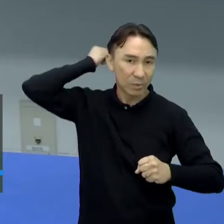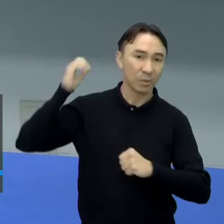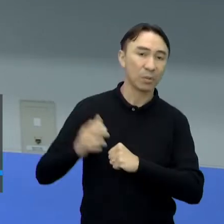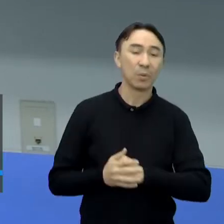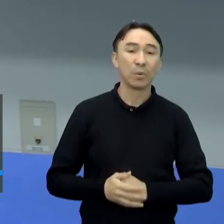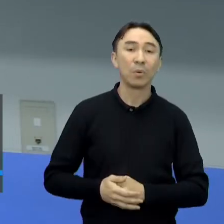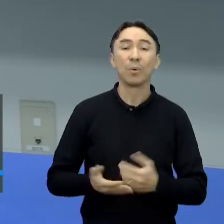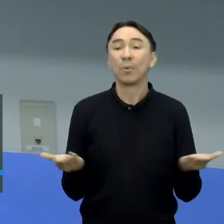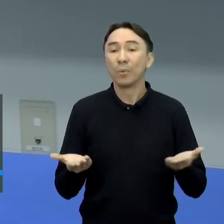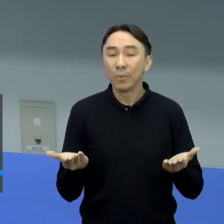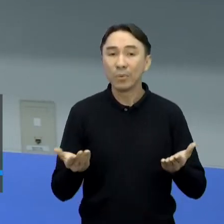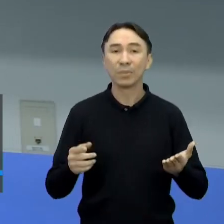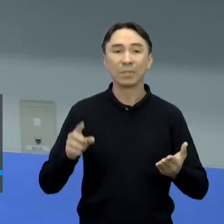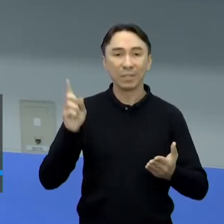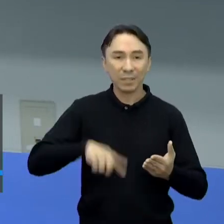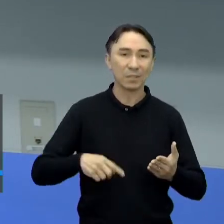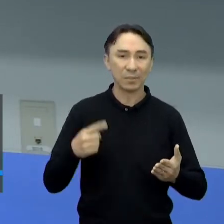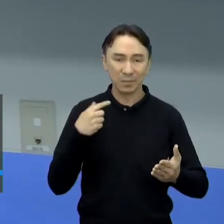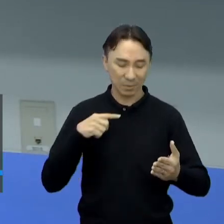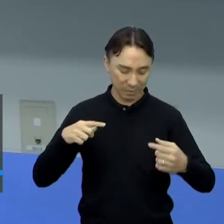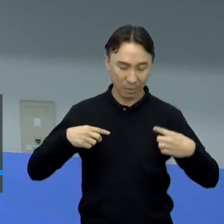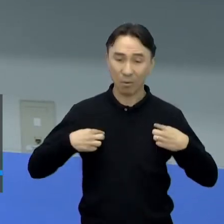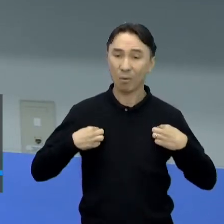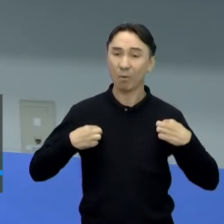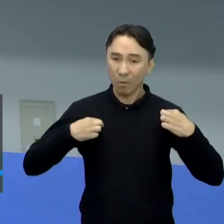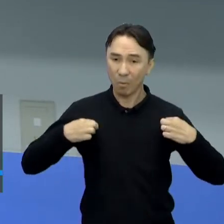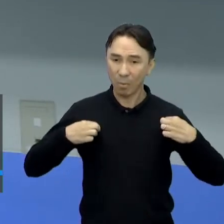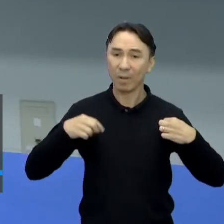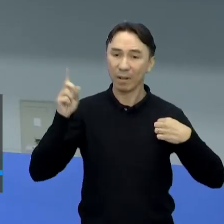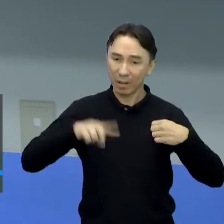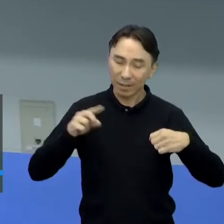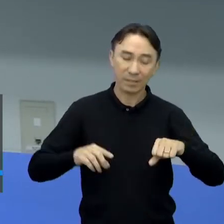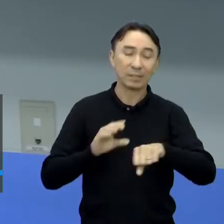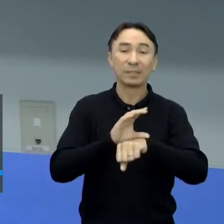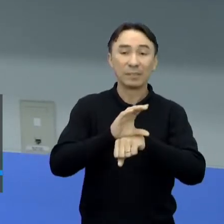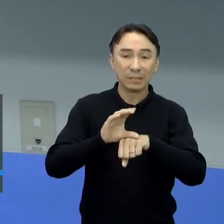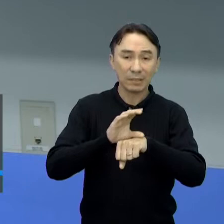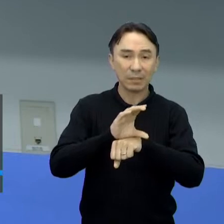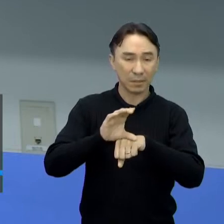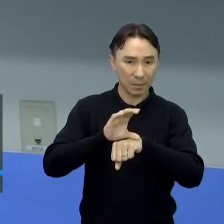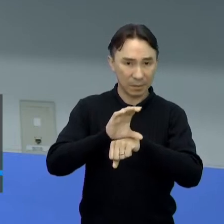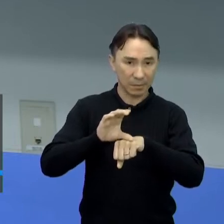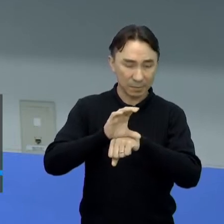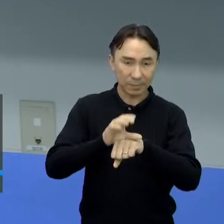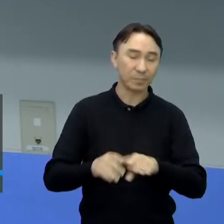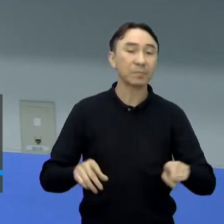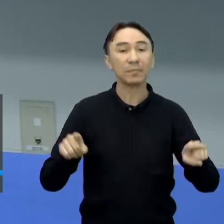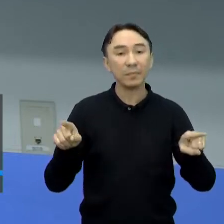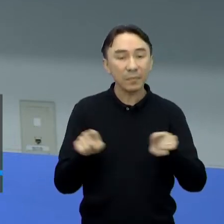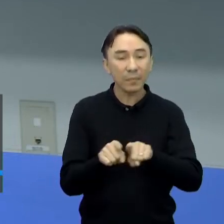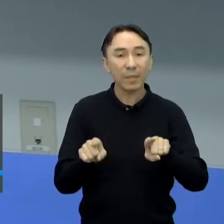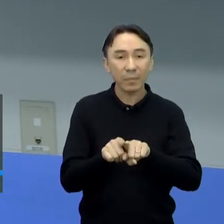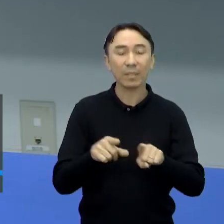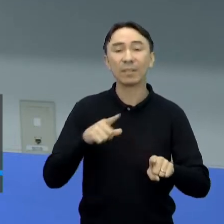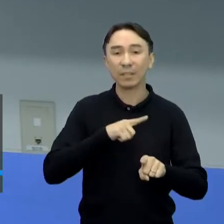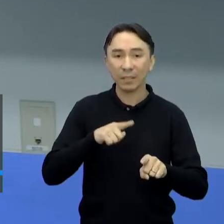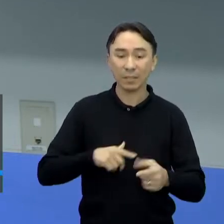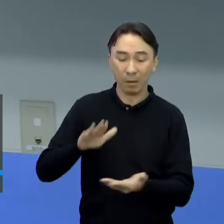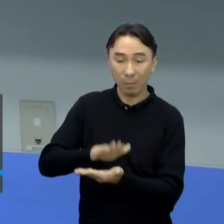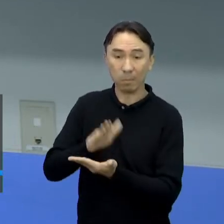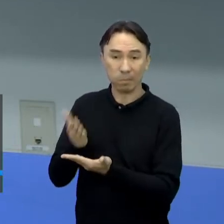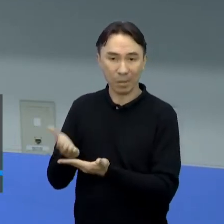em mim é cinza. E nós também aqui temos o acompanhamento, o trabalho da galera